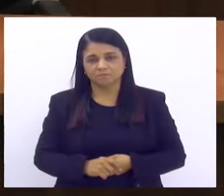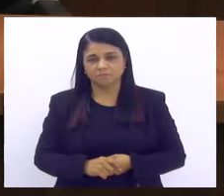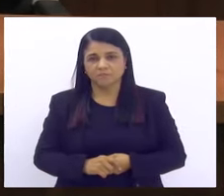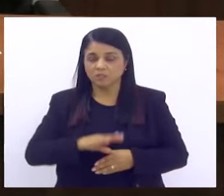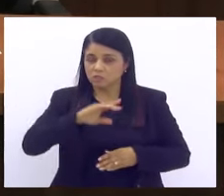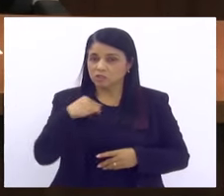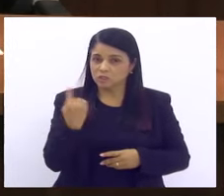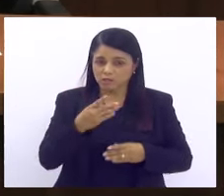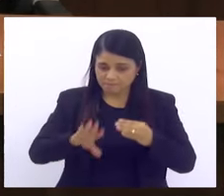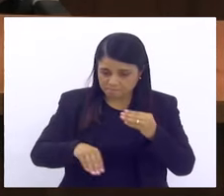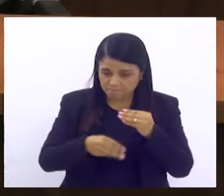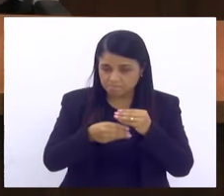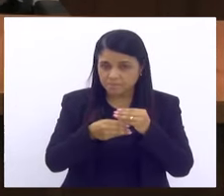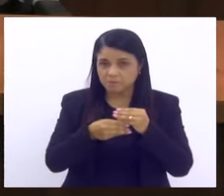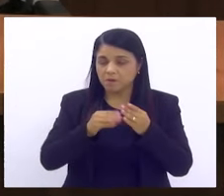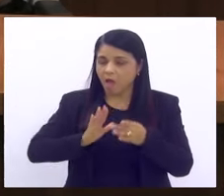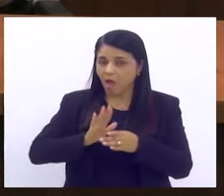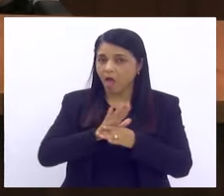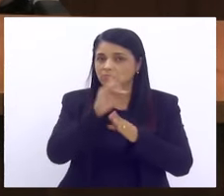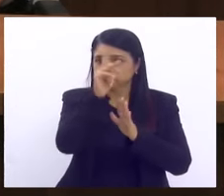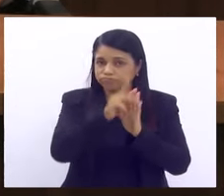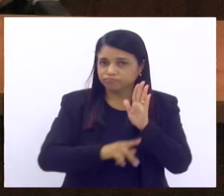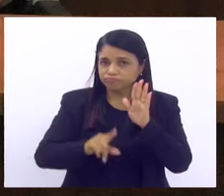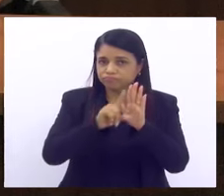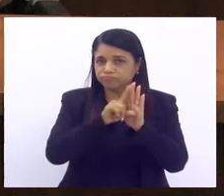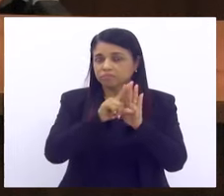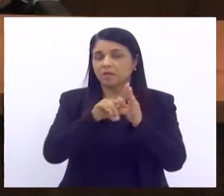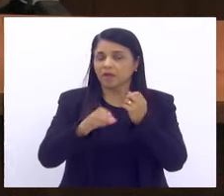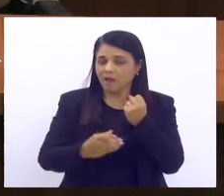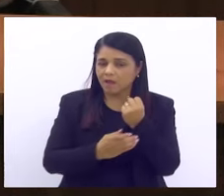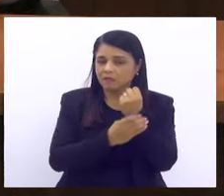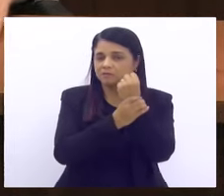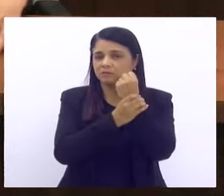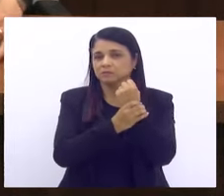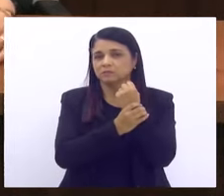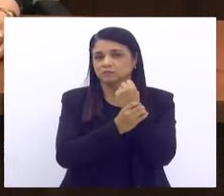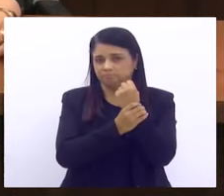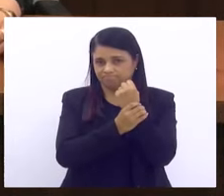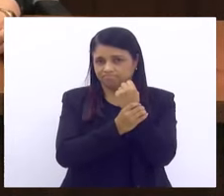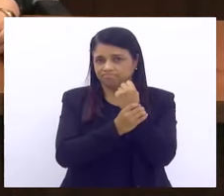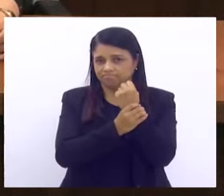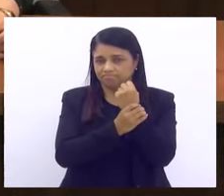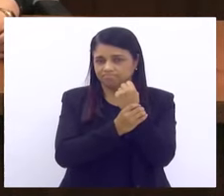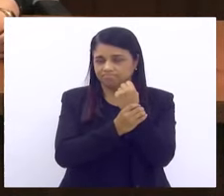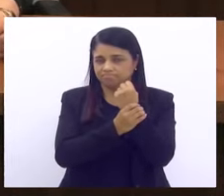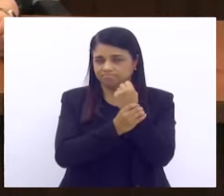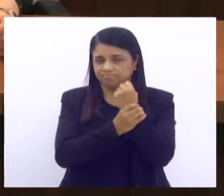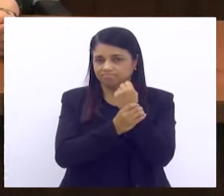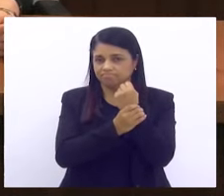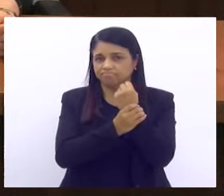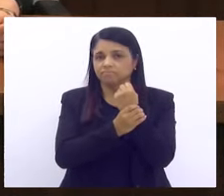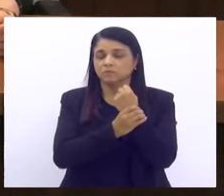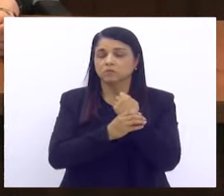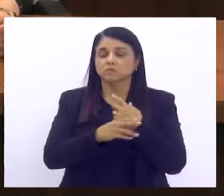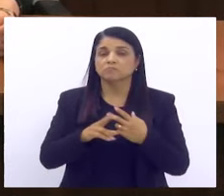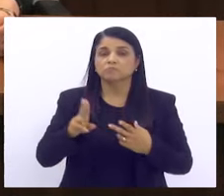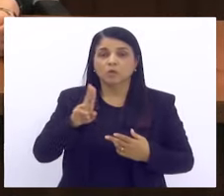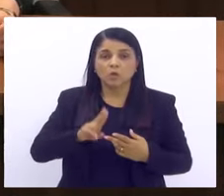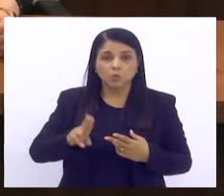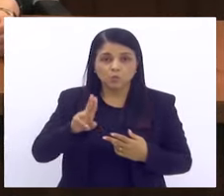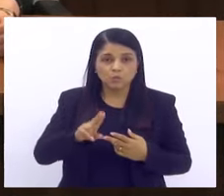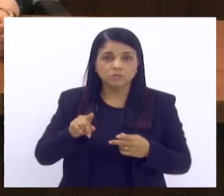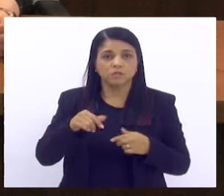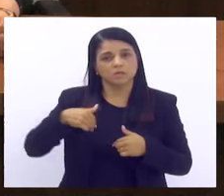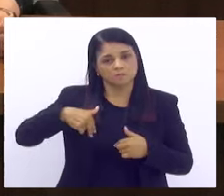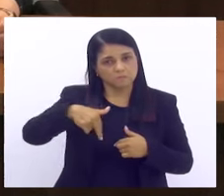emenda é uma emenda para contribuir com o projeto no sentido de buscar garantir maior segurança para os usuários buscando esse